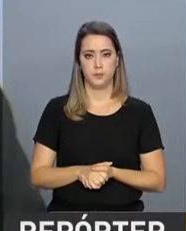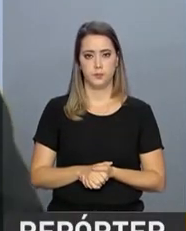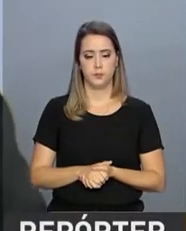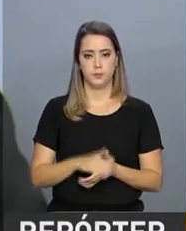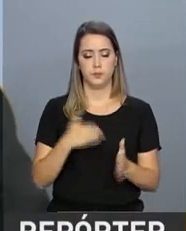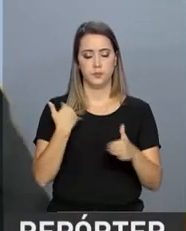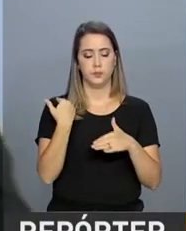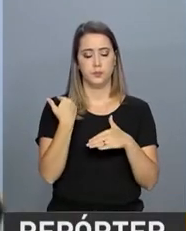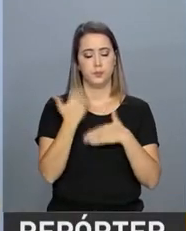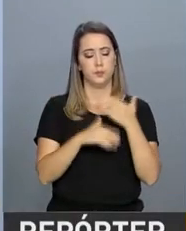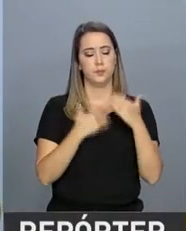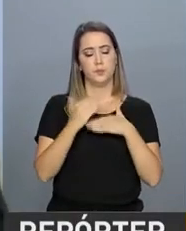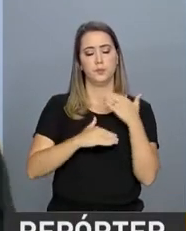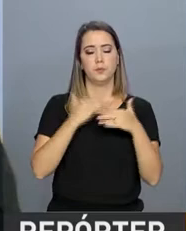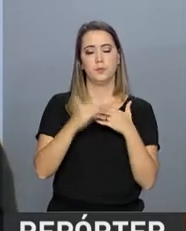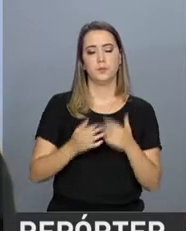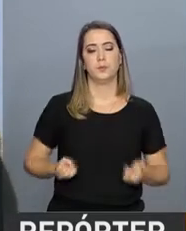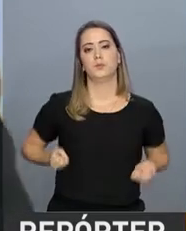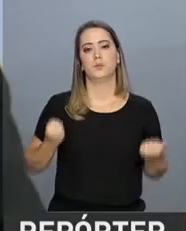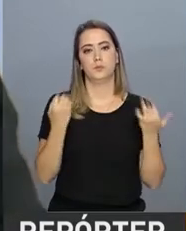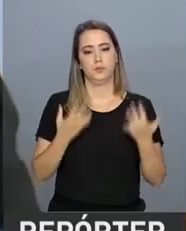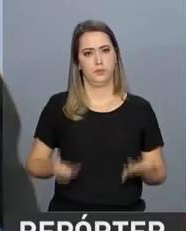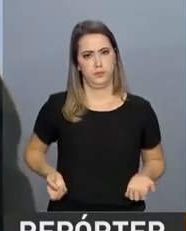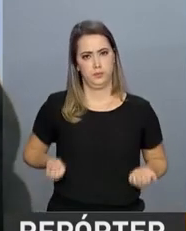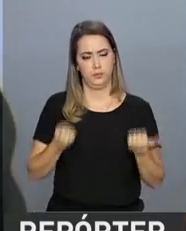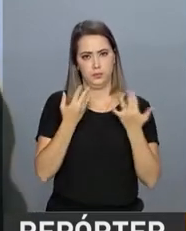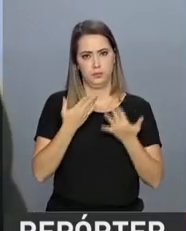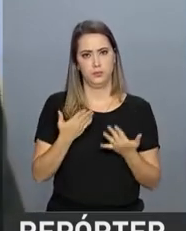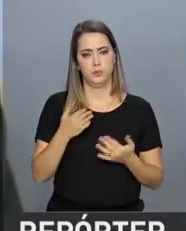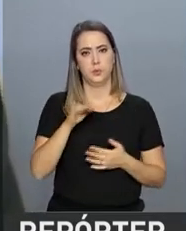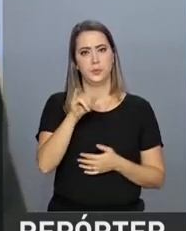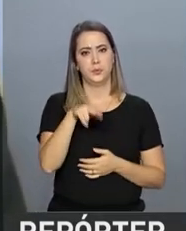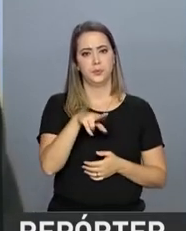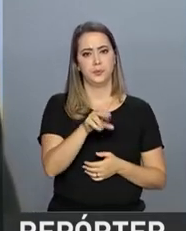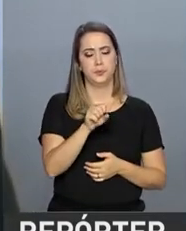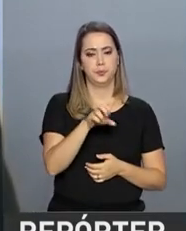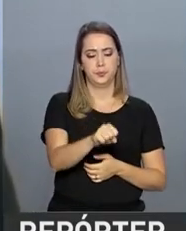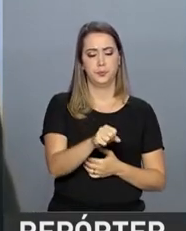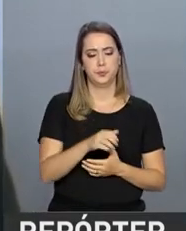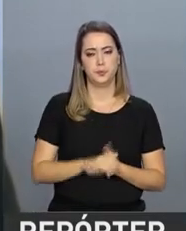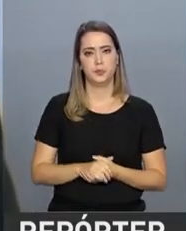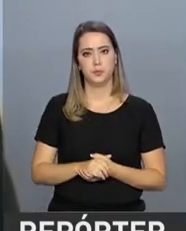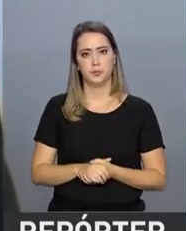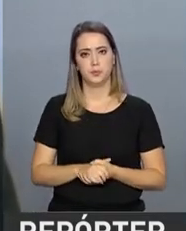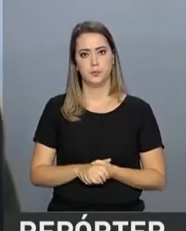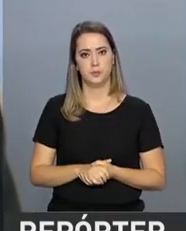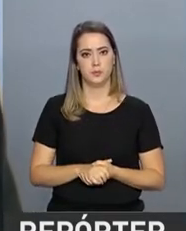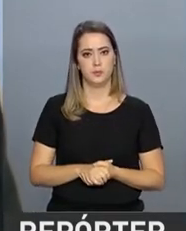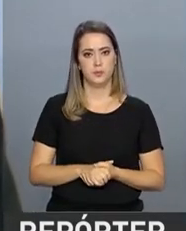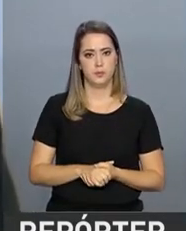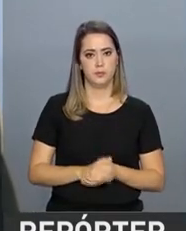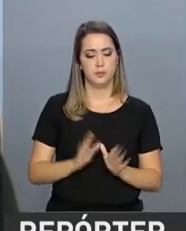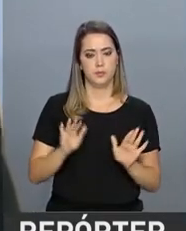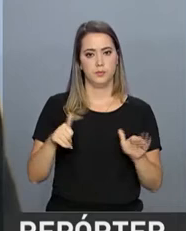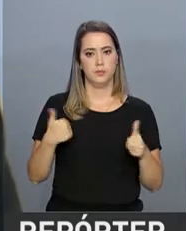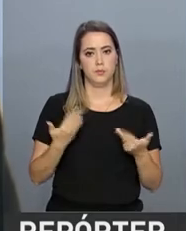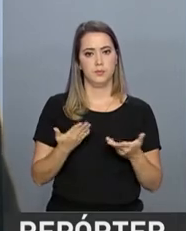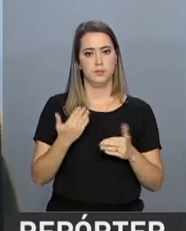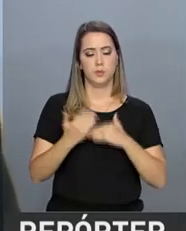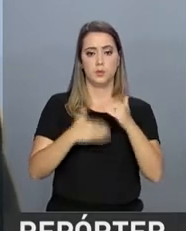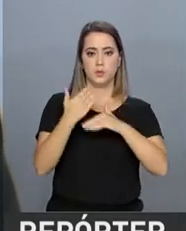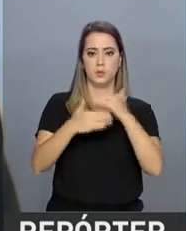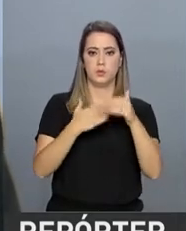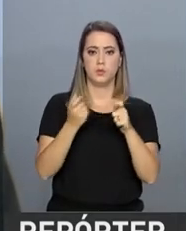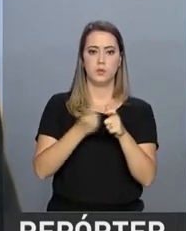foi das despesas do regime geral, né? Então, esse aumento do